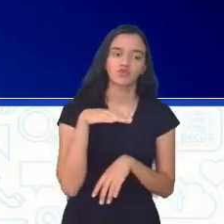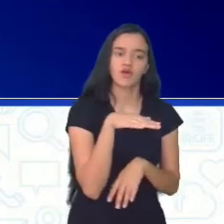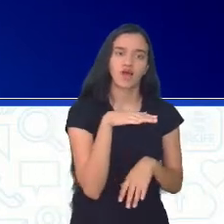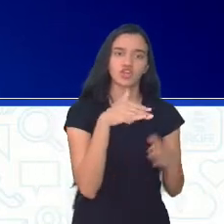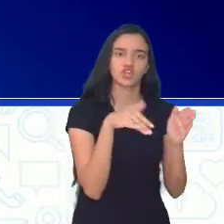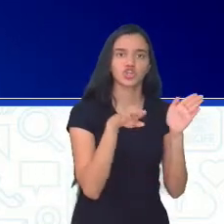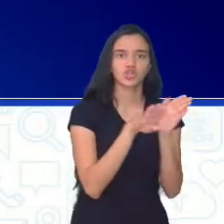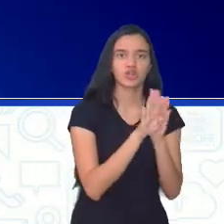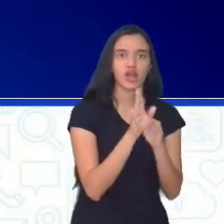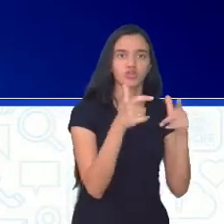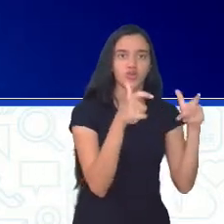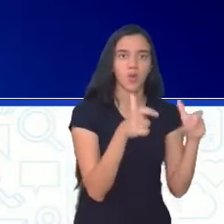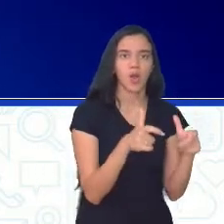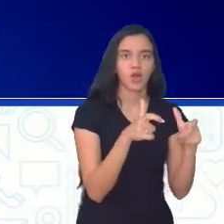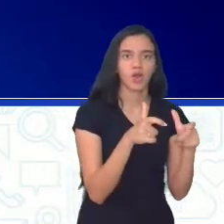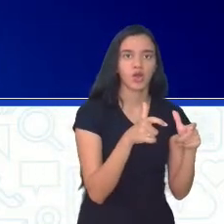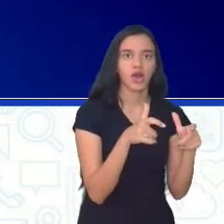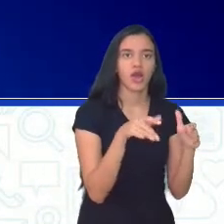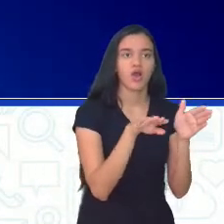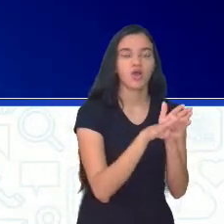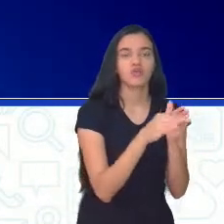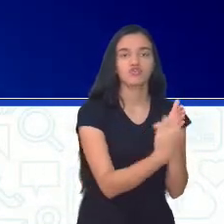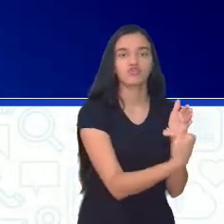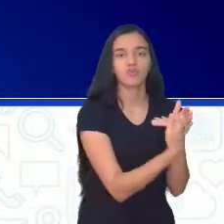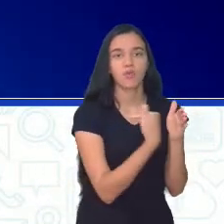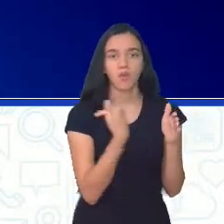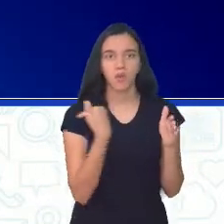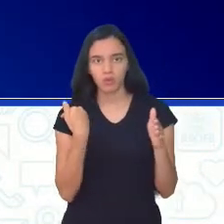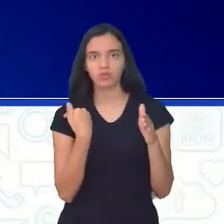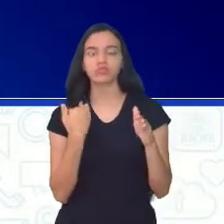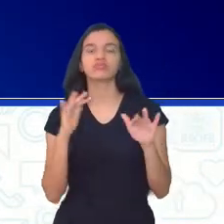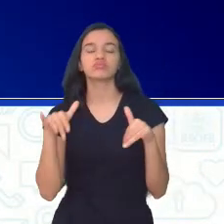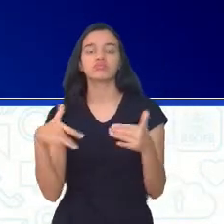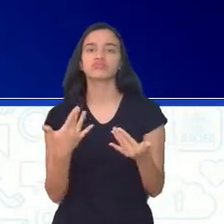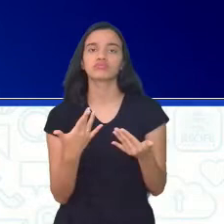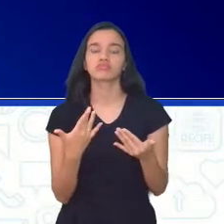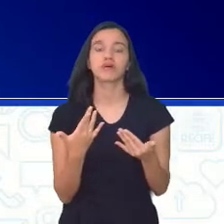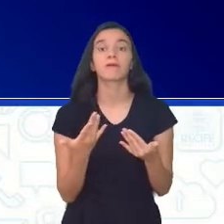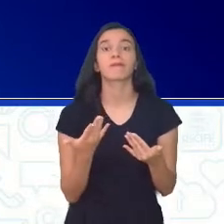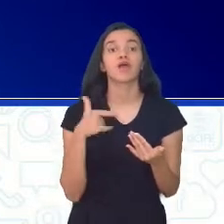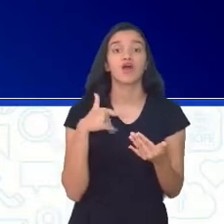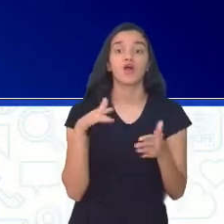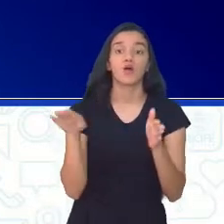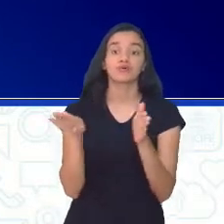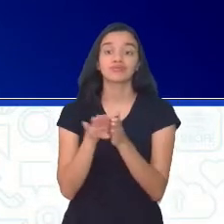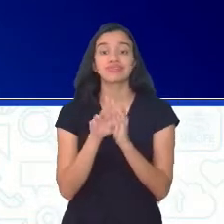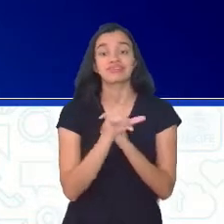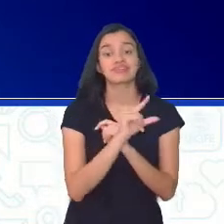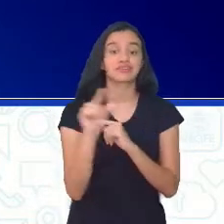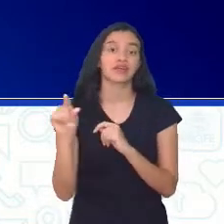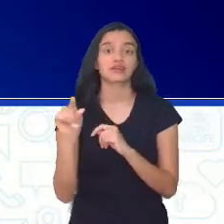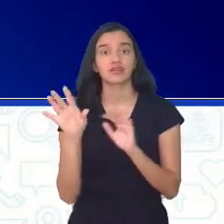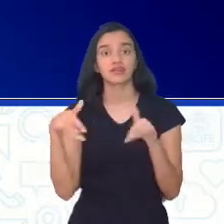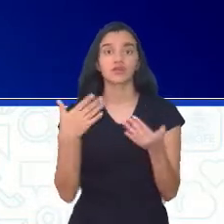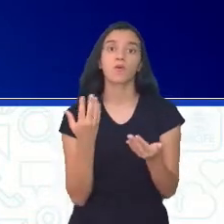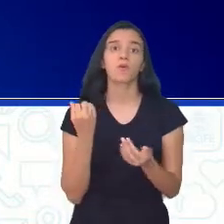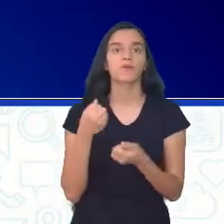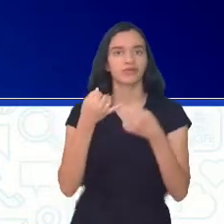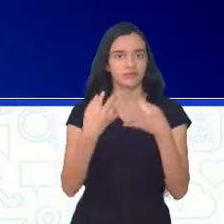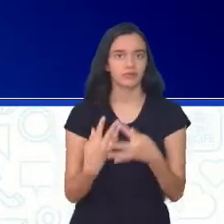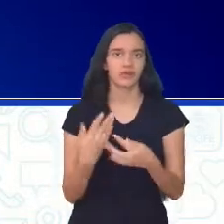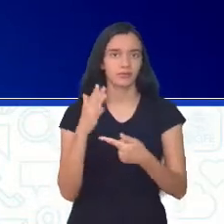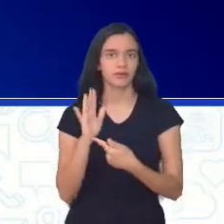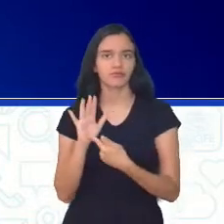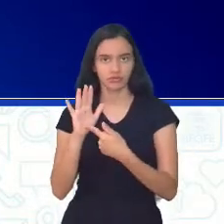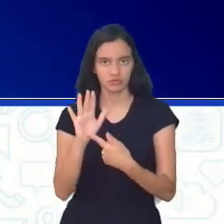nervoso central, e volta trazendo a resposta do órgão por onde ele partiu, de onde ele saiu. Como eu disse a vocês, nós